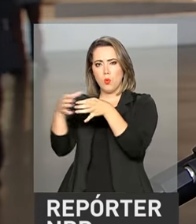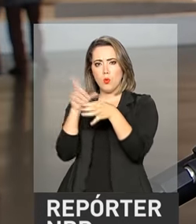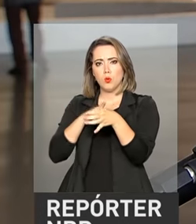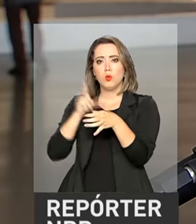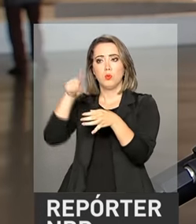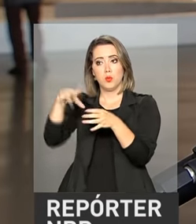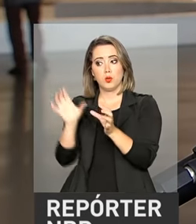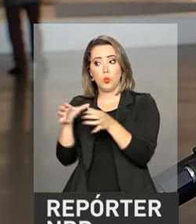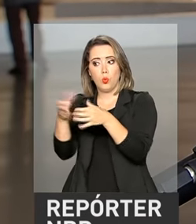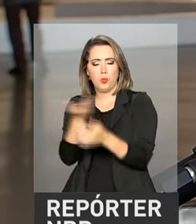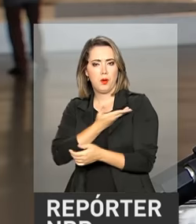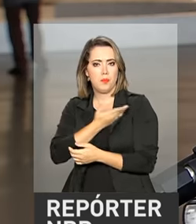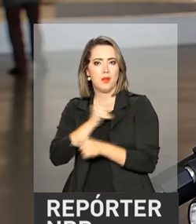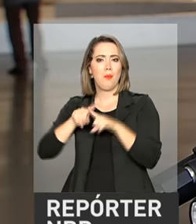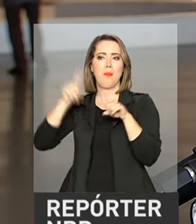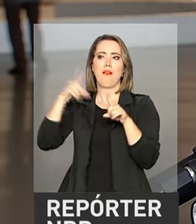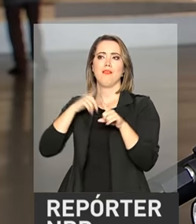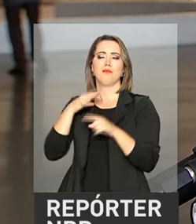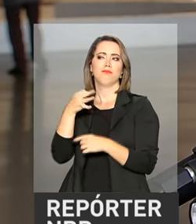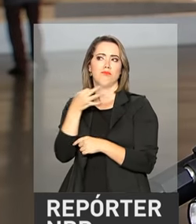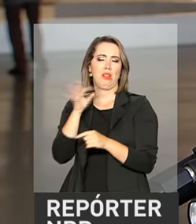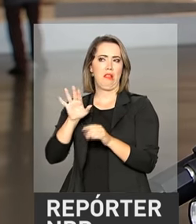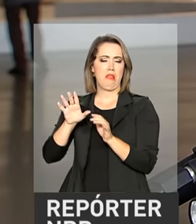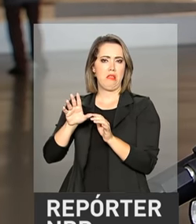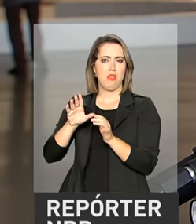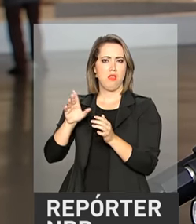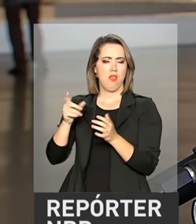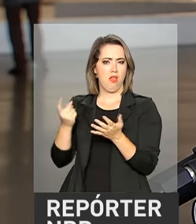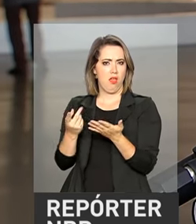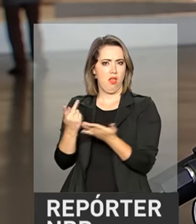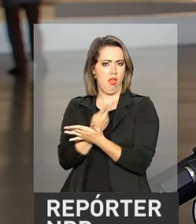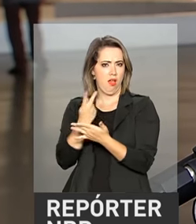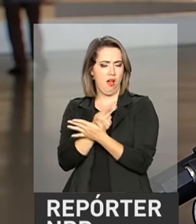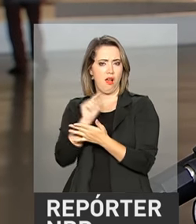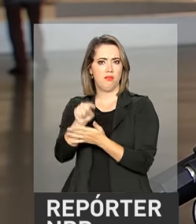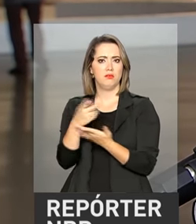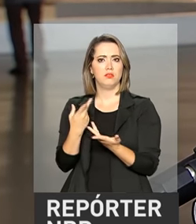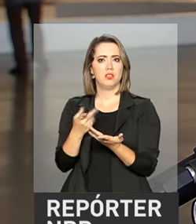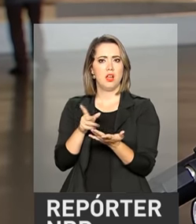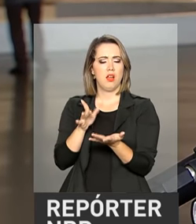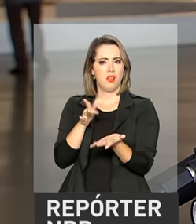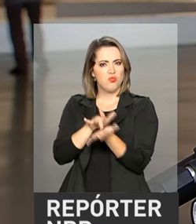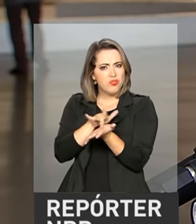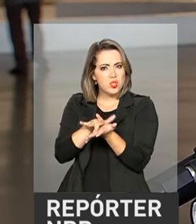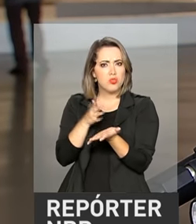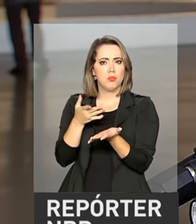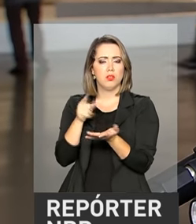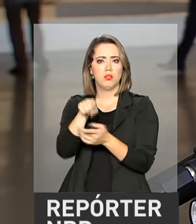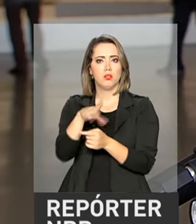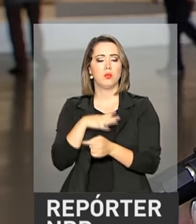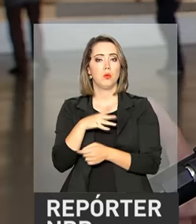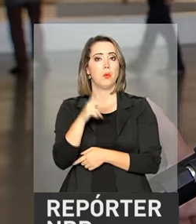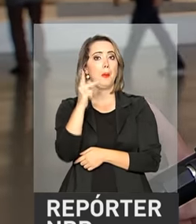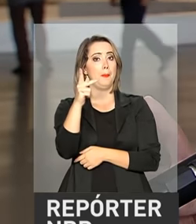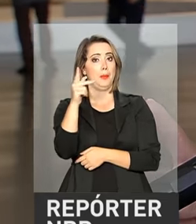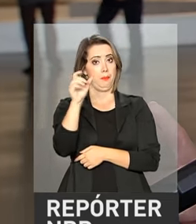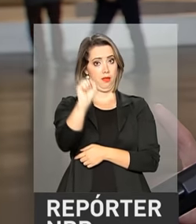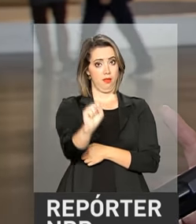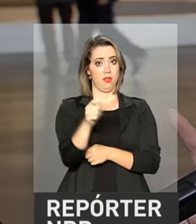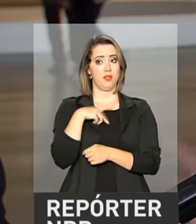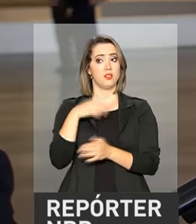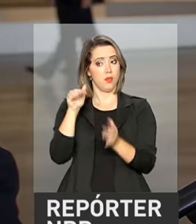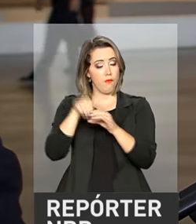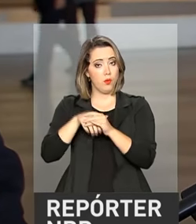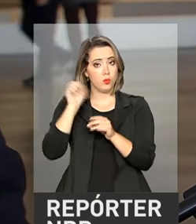são da base aliada, mas apresentaram algumas traições nessa votação. Como o senhor deve agir? O PPS votou integralmente, penso que só um